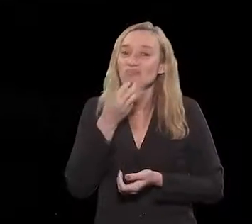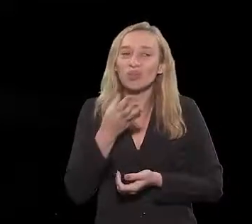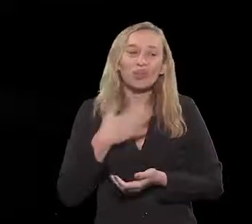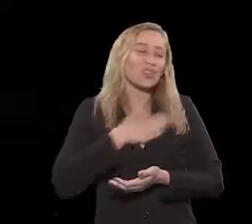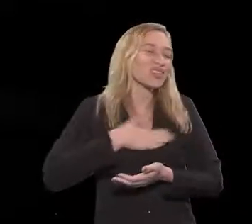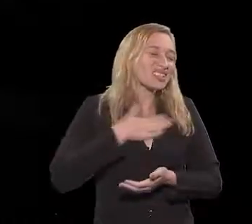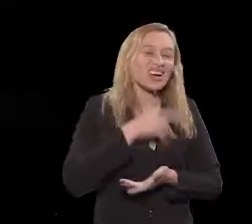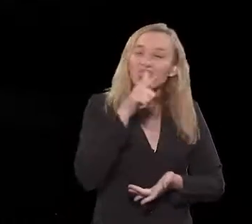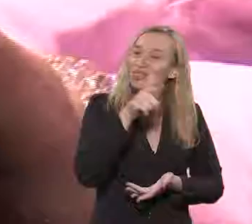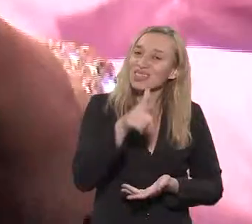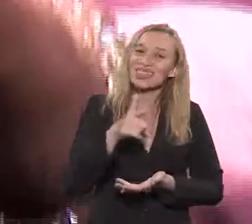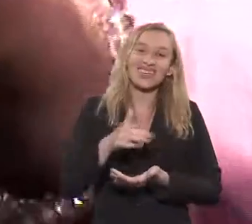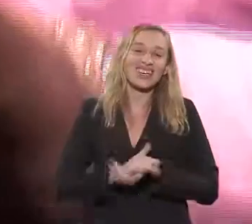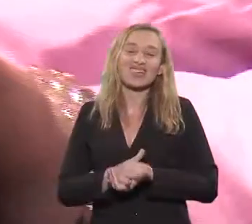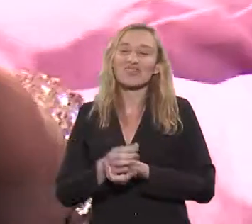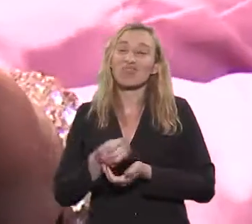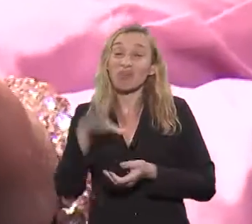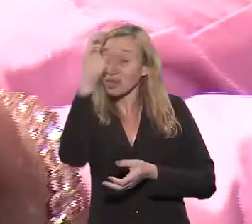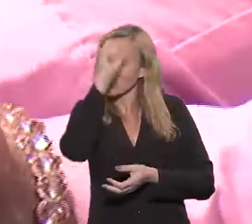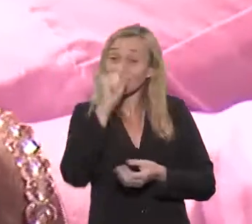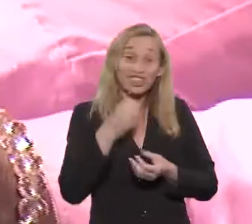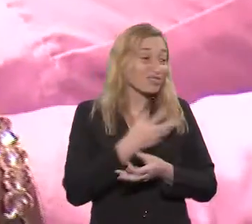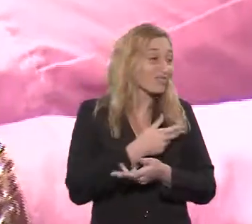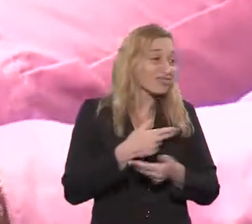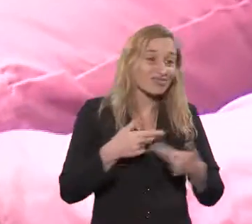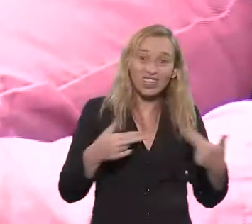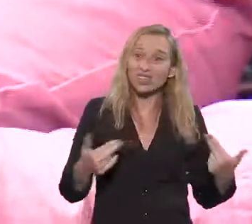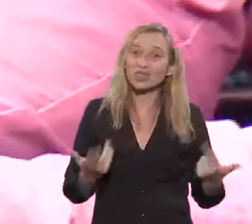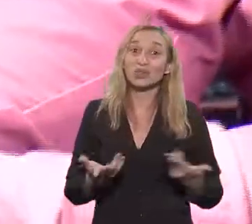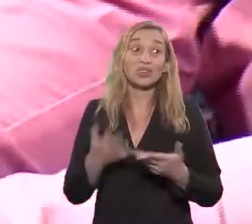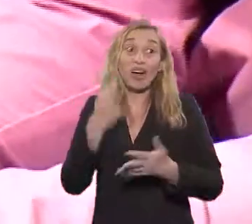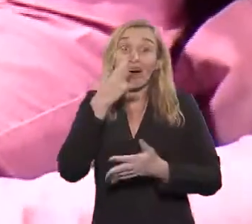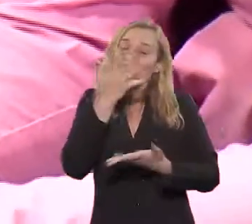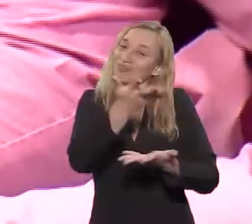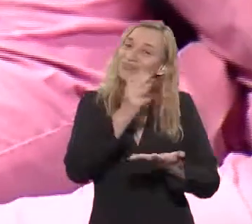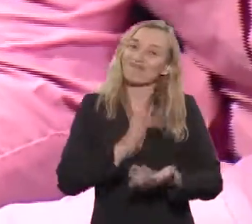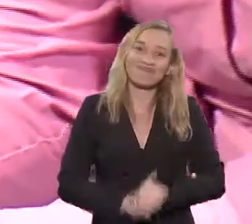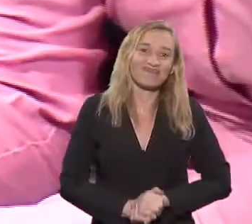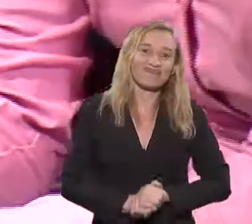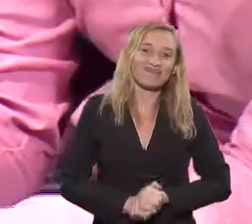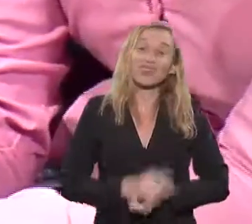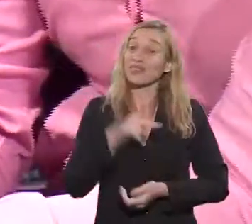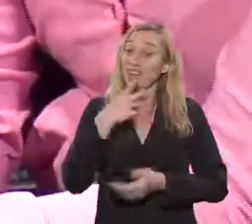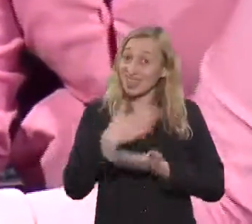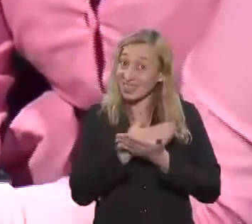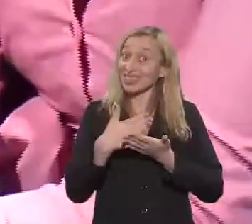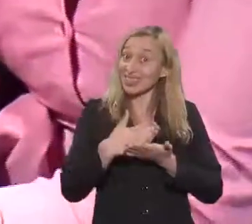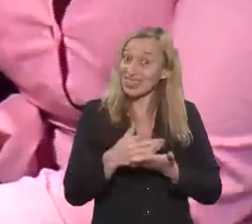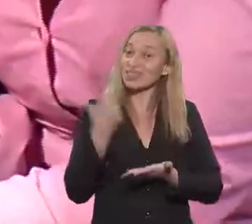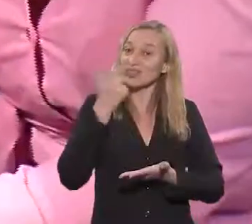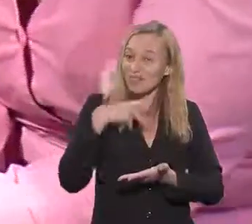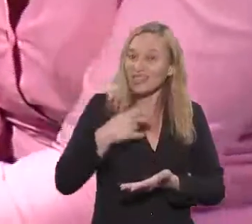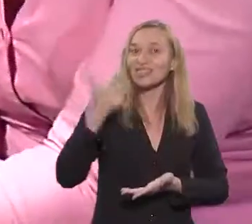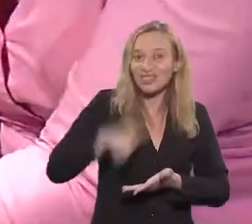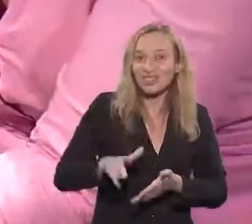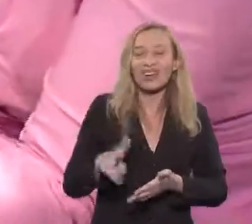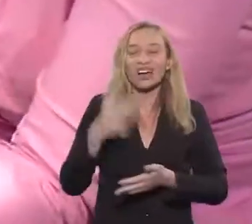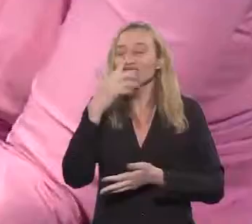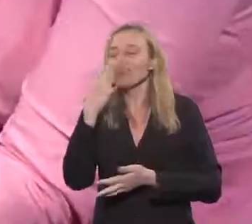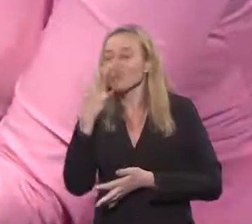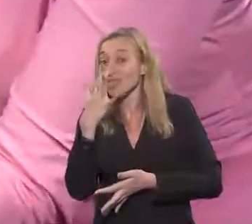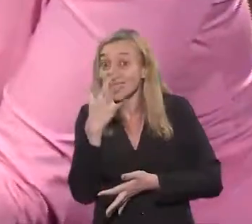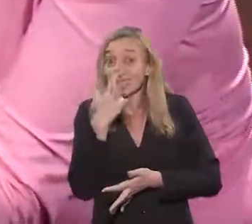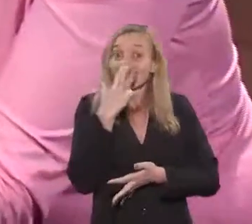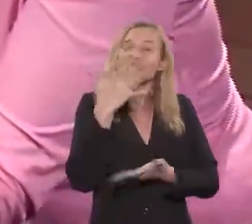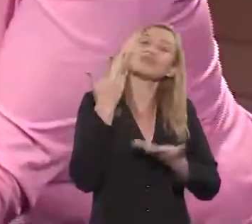Delícia Obrigada conversar com você, Neide. aprendi muito. Obrigada. Sou sua admiradora, viu? Falei no início e falo de novo.